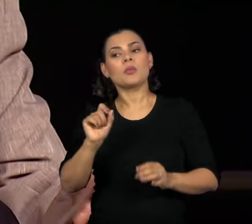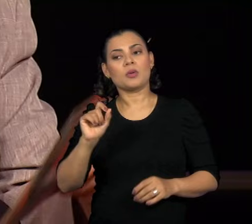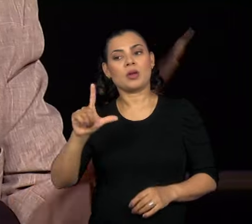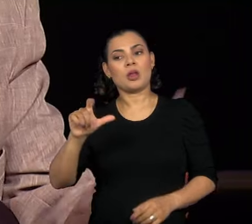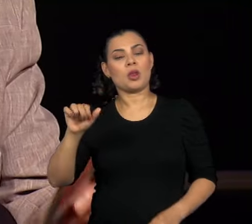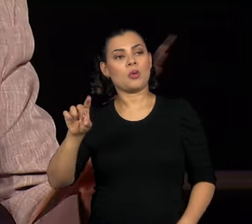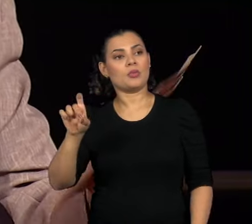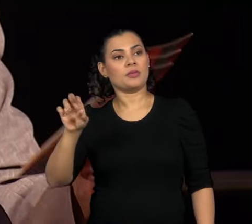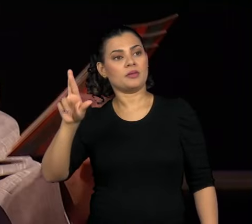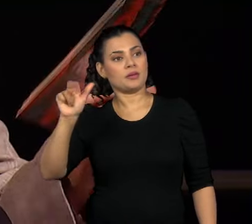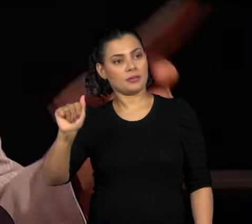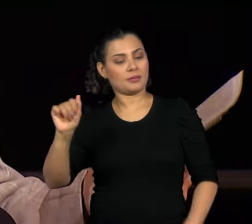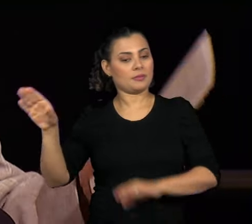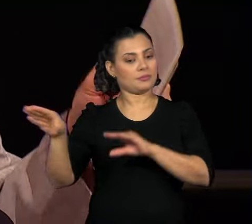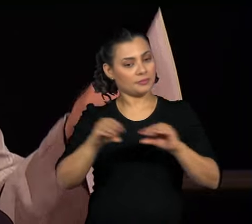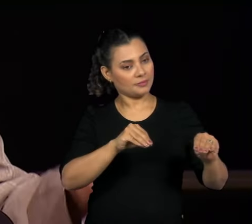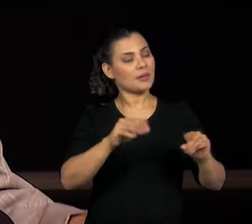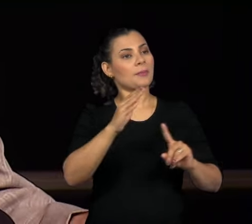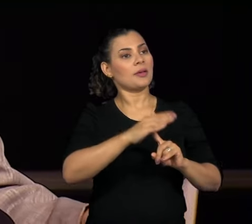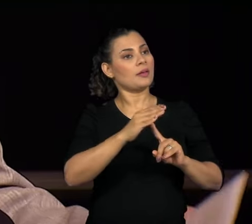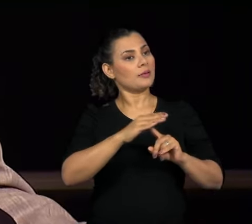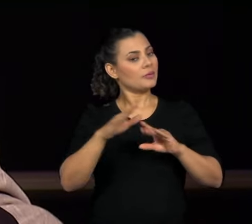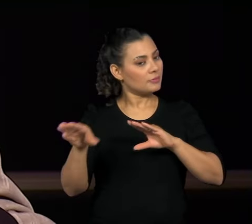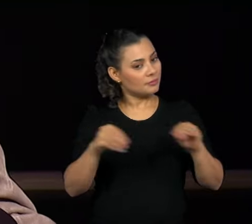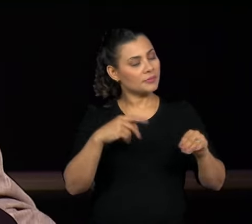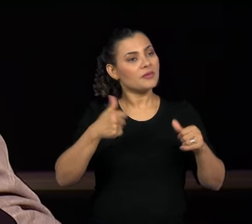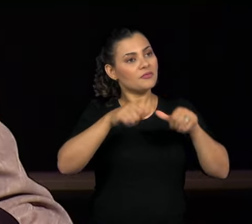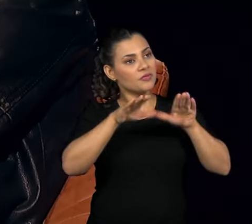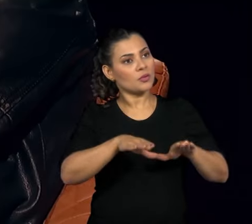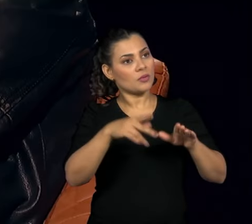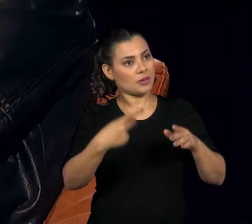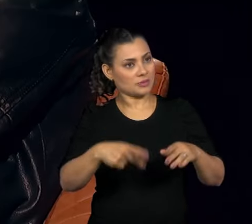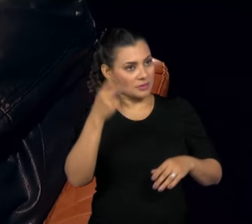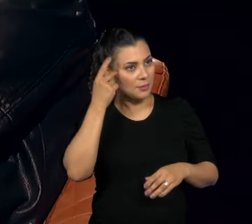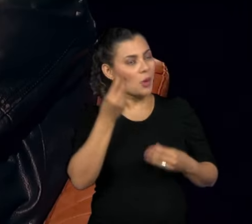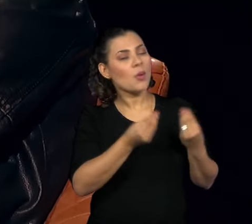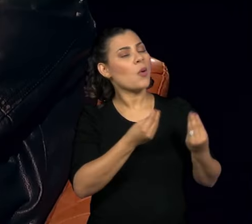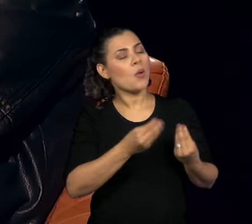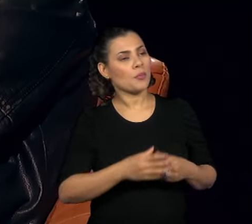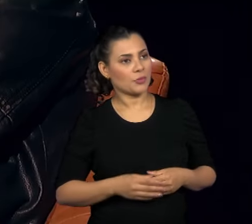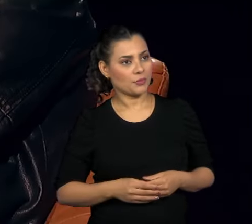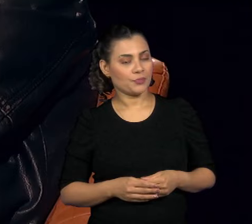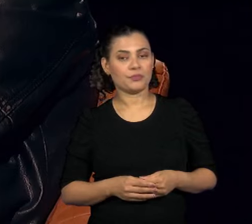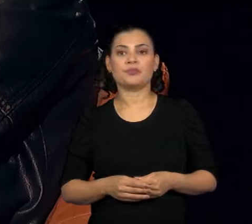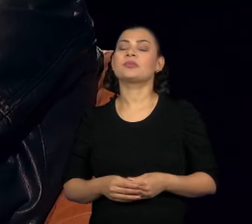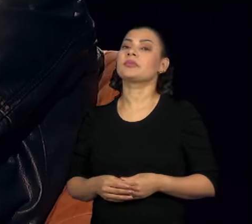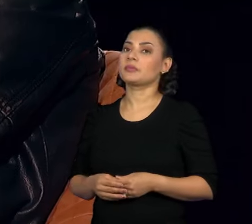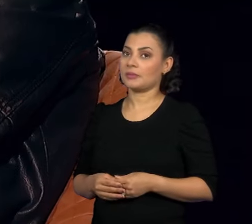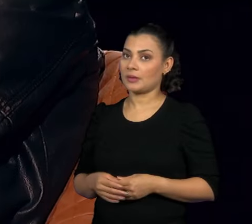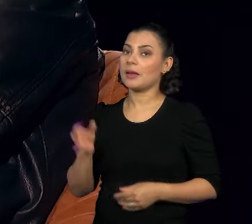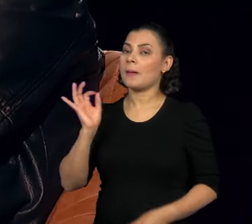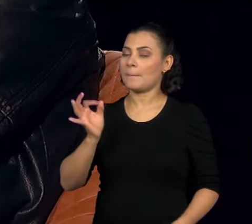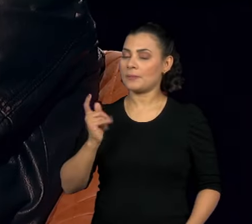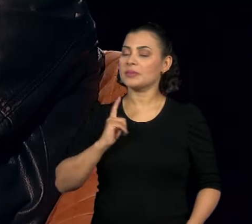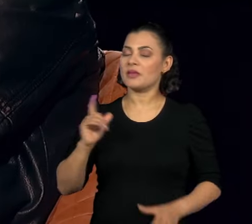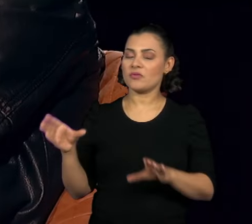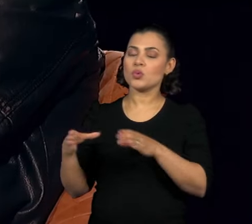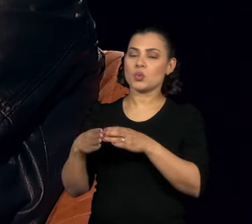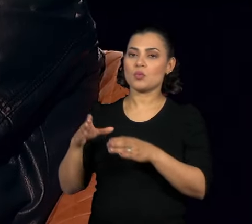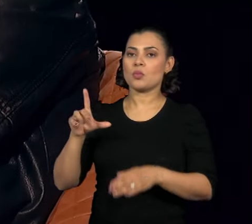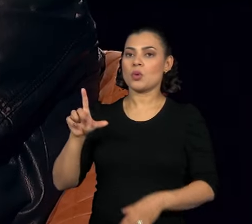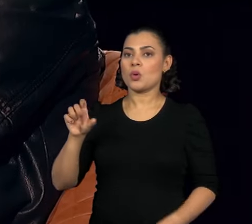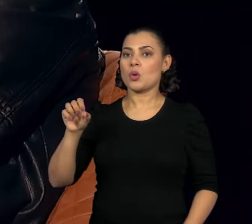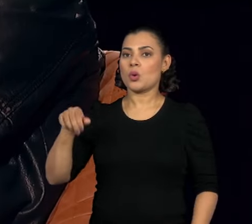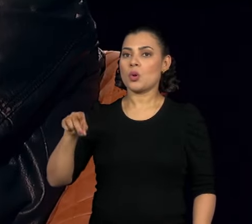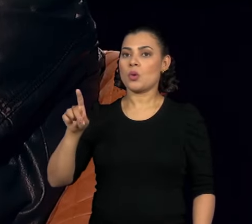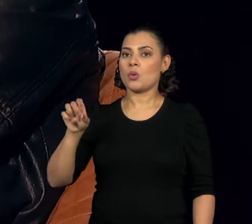esses primeiros anos assim, do grupo estabelecido em São Paulo? Então, a gente veio um rapaziada de Londrina... A